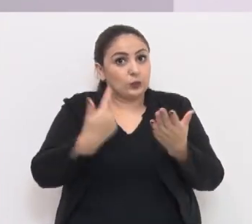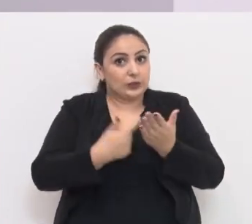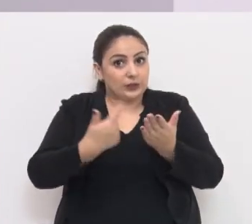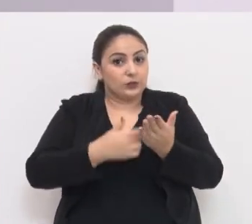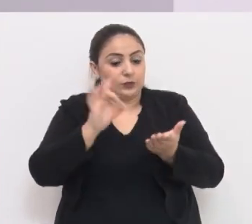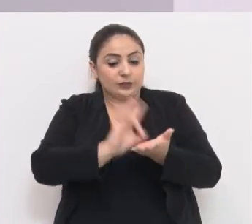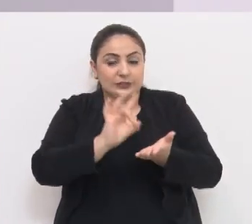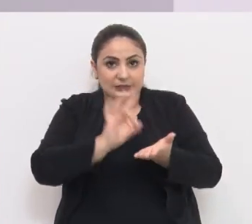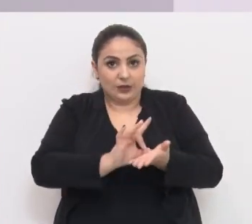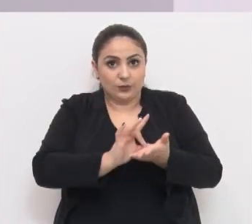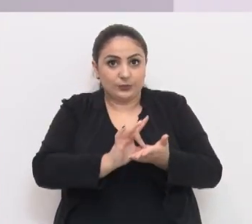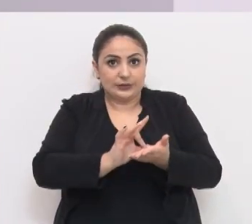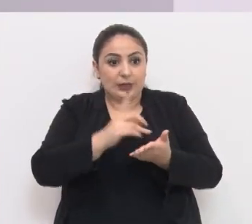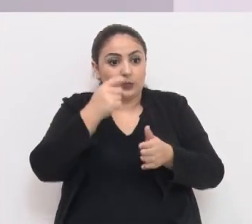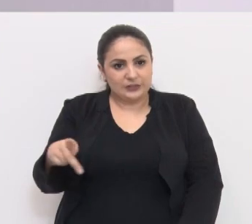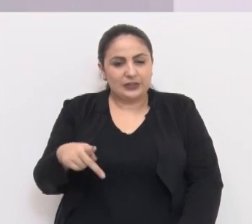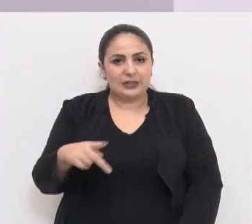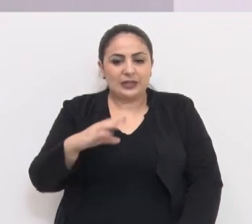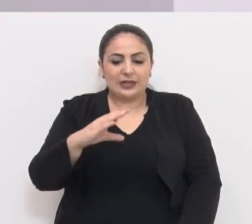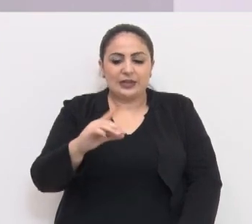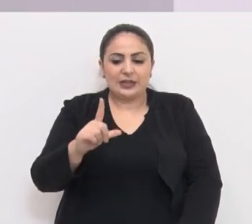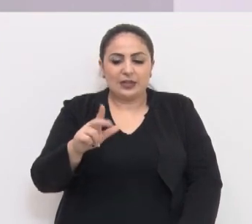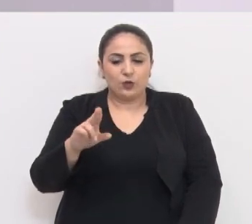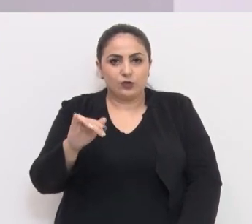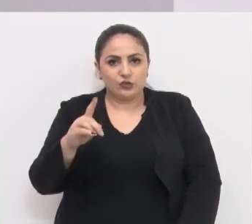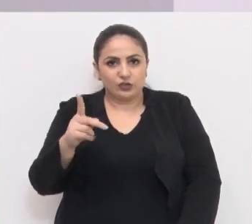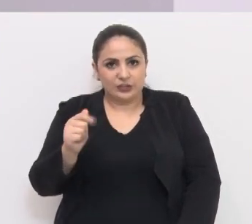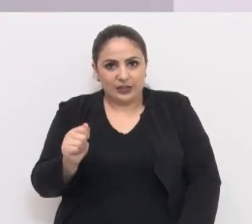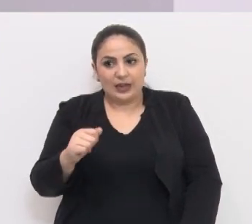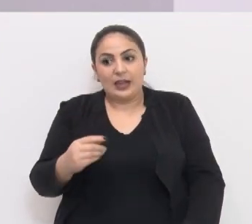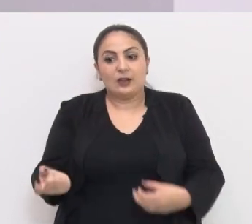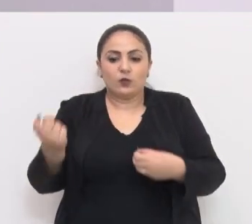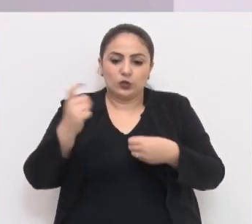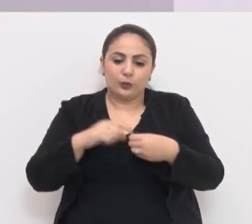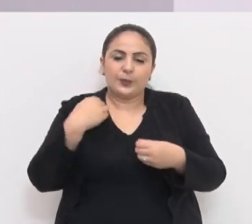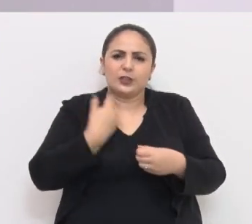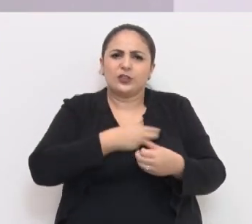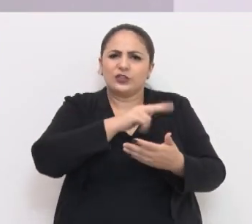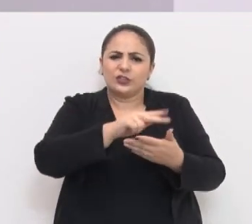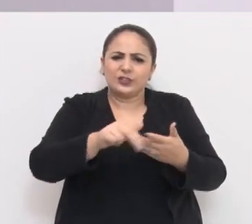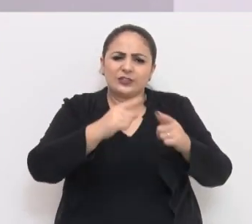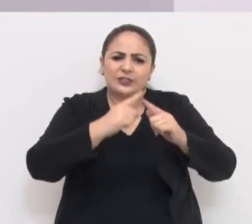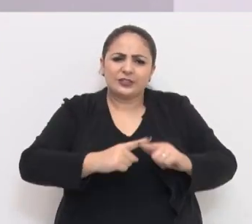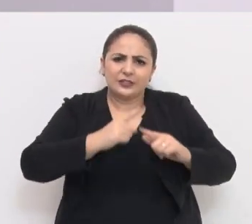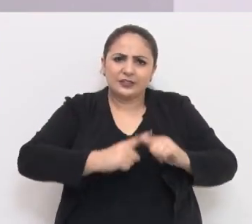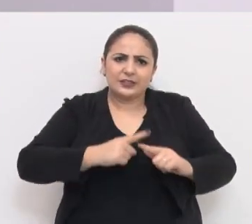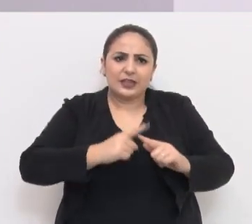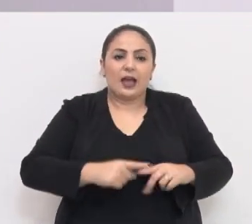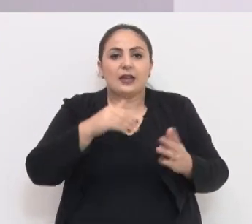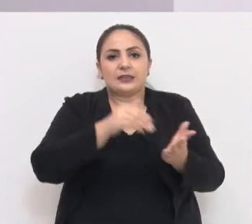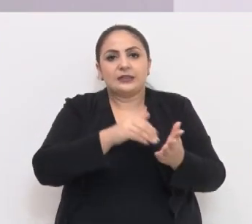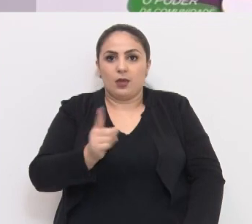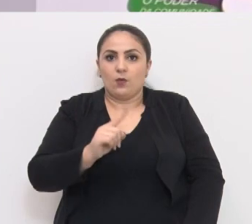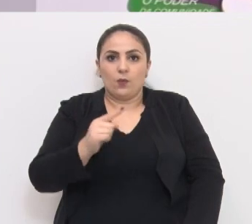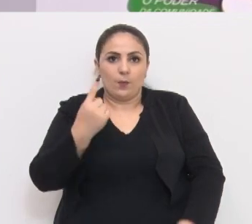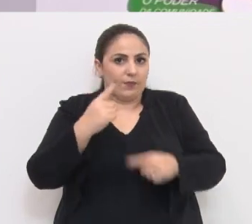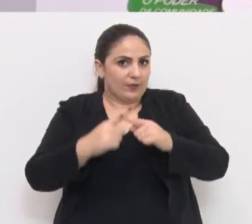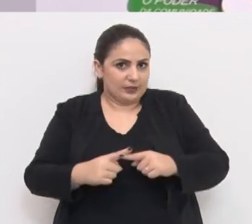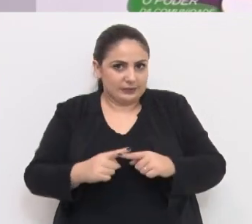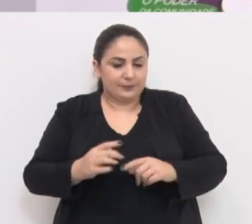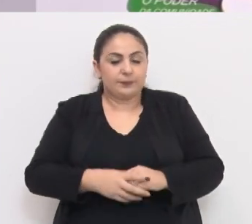de chuva não tem como os alunos ter recreio normal. Então os alunos têm um horário especial para merenda e ninguém sai para o